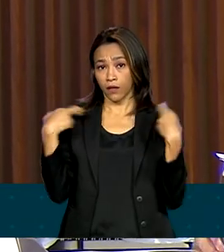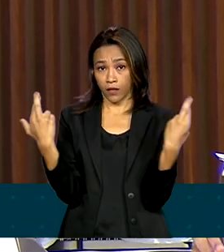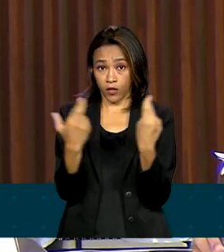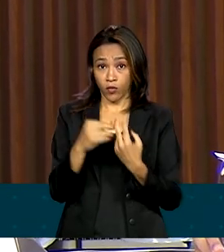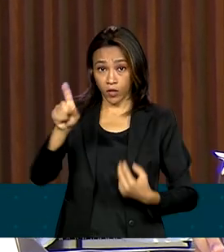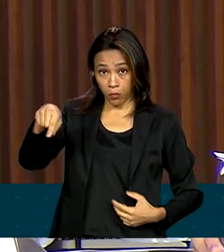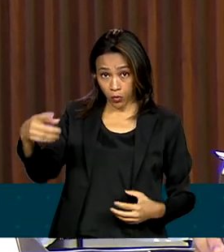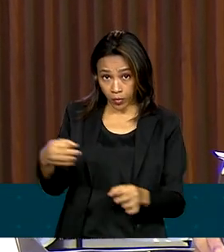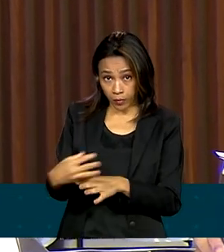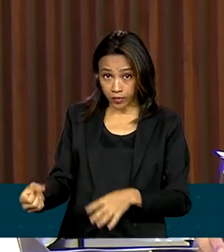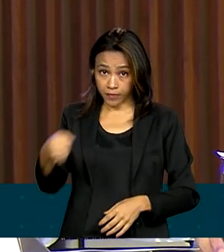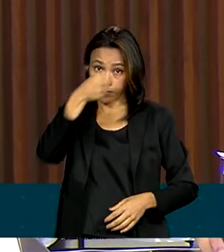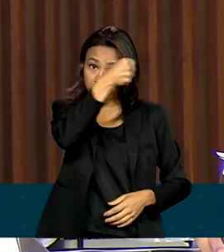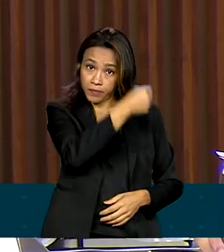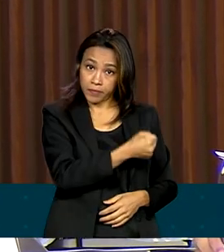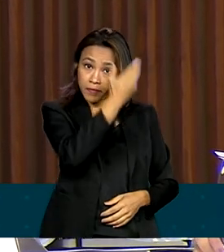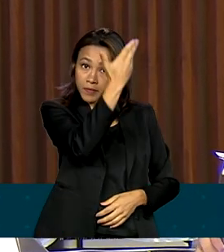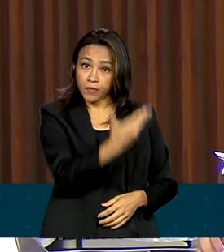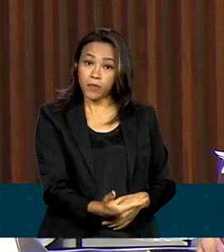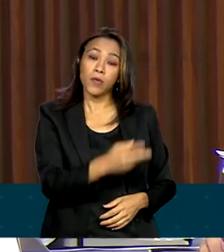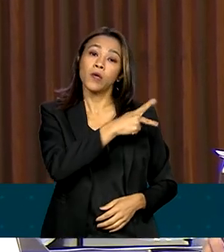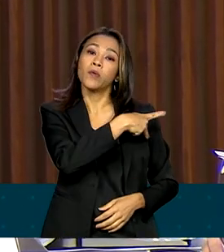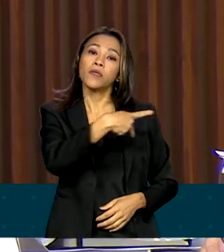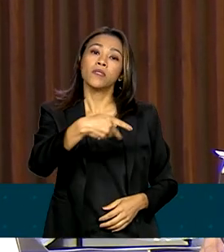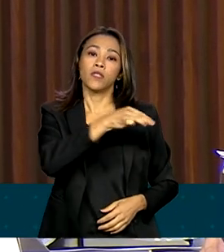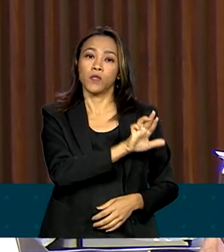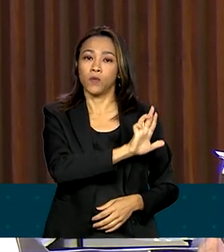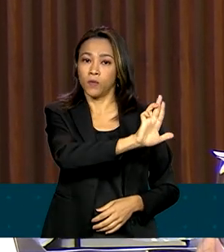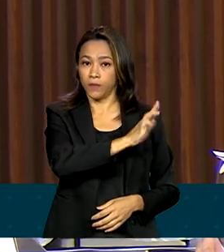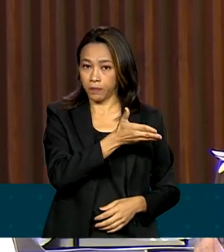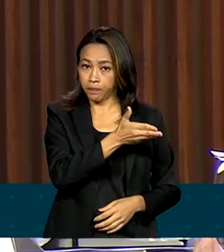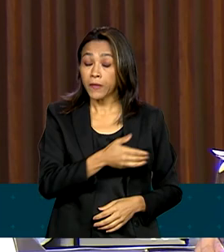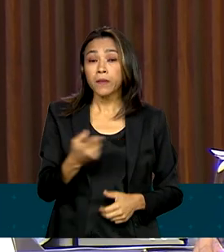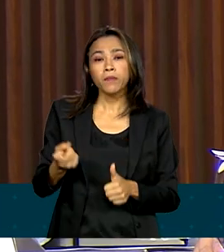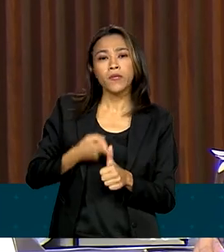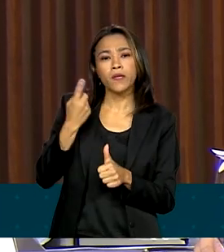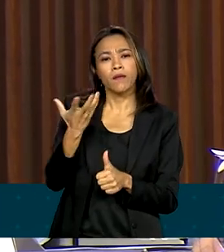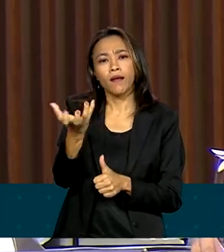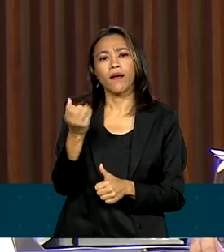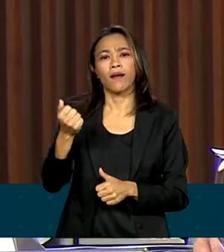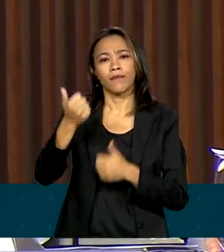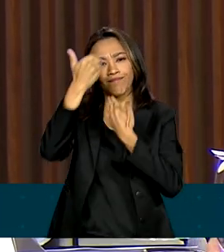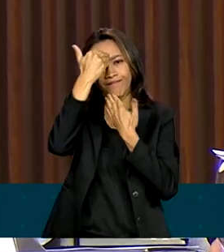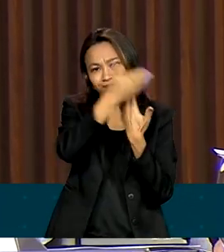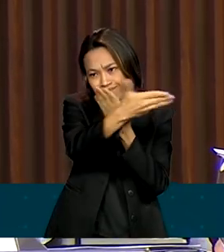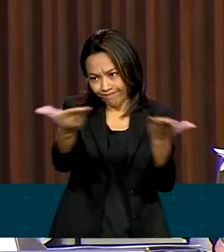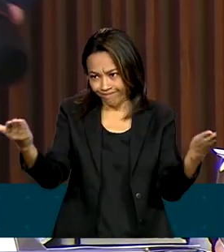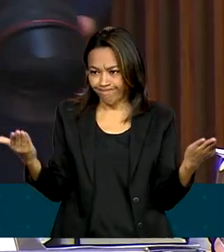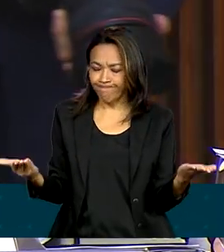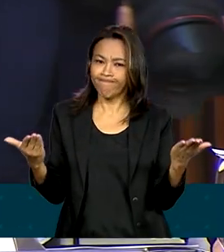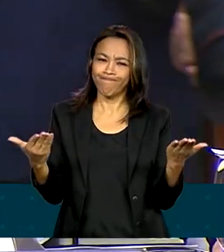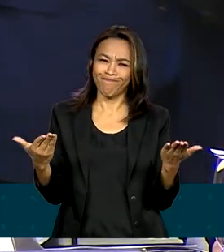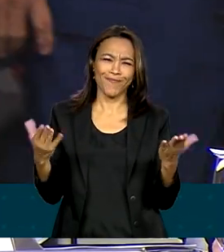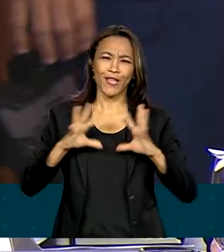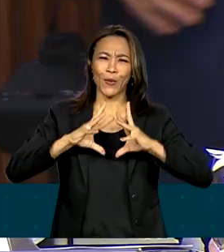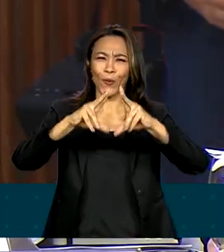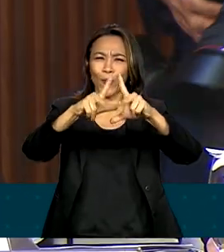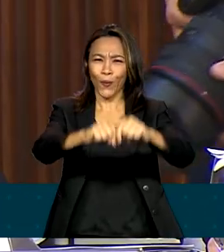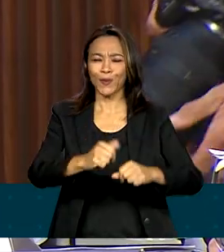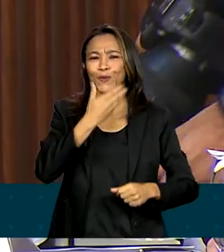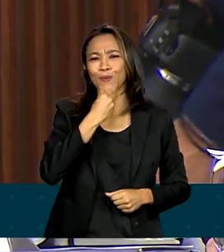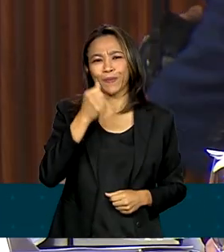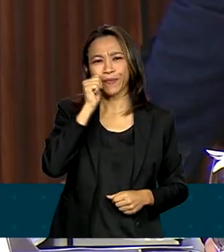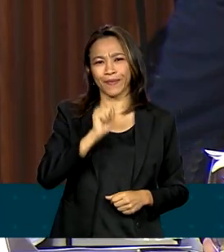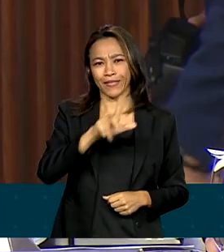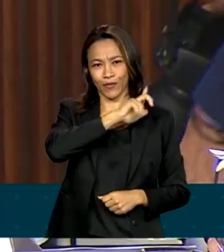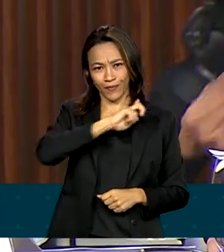República, o presidente Luiz Inácio Lula da Silva. Primeiro, quero agradecer a todas as governadoras e